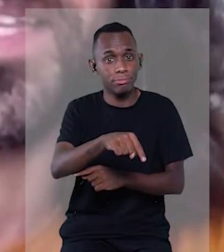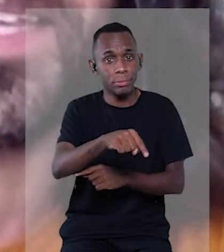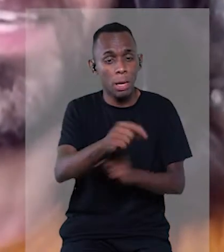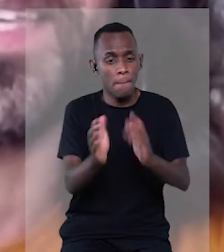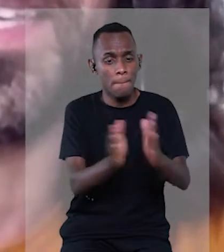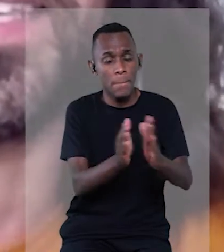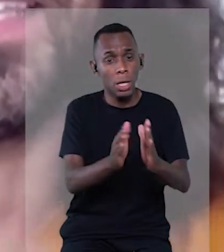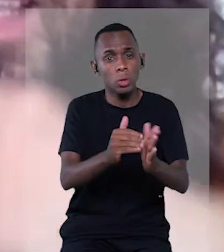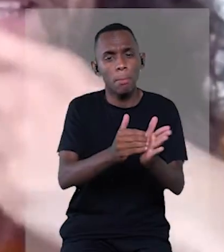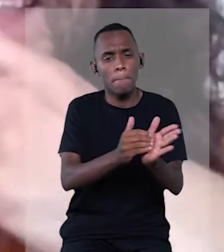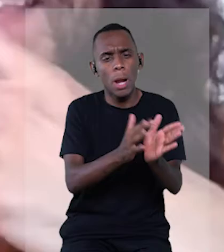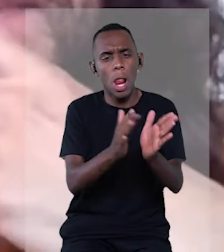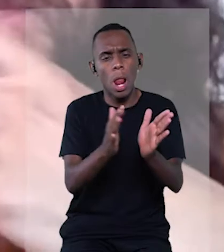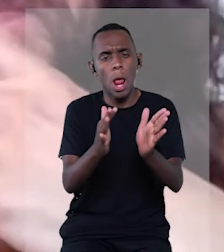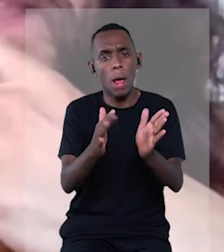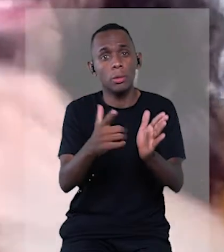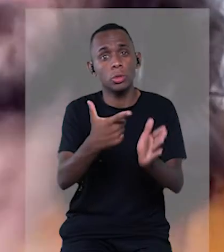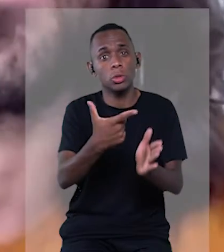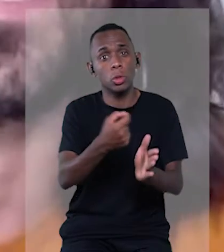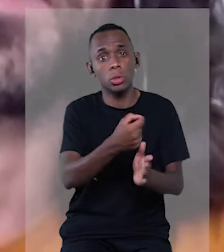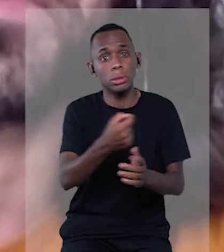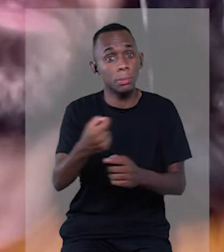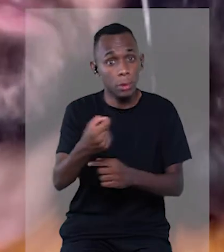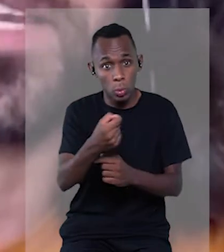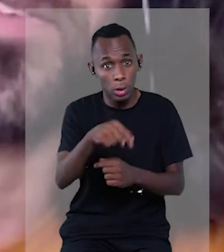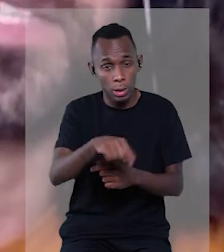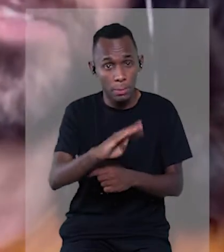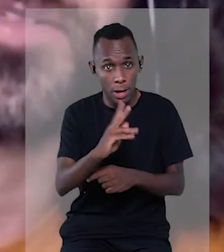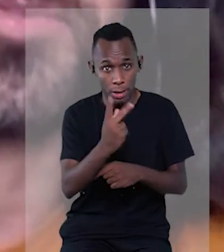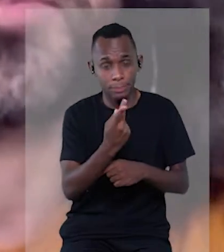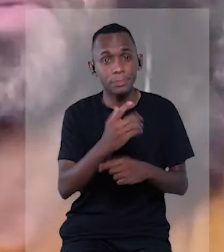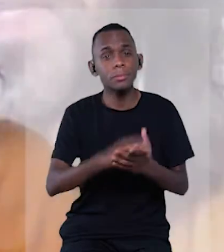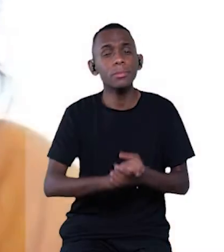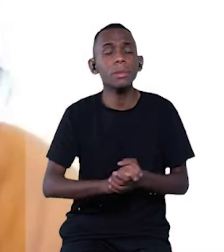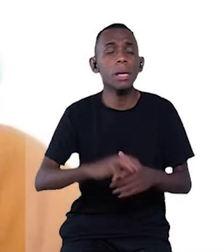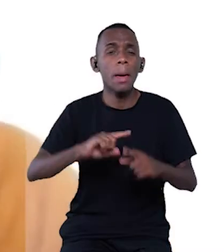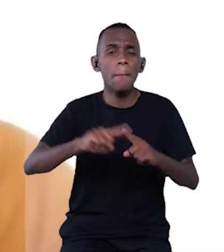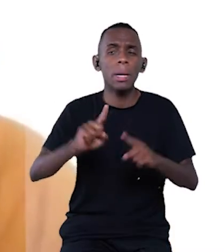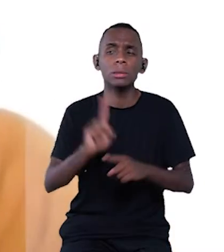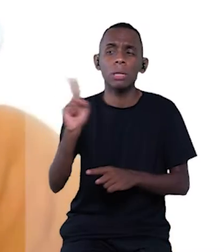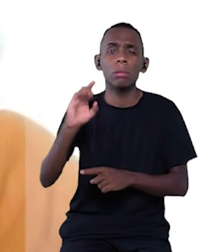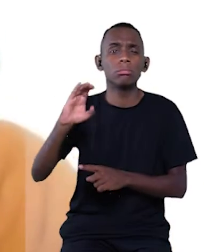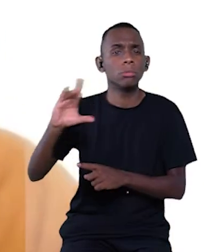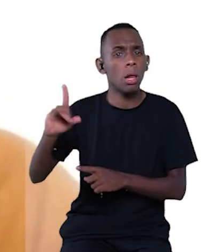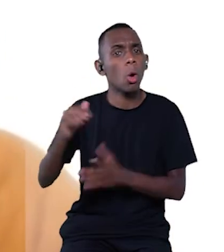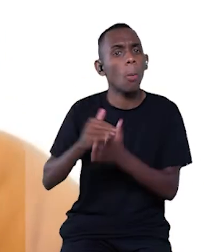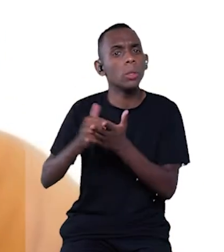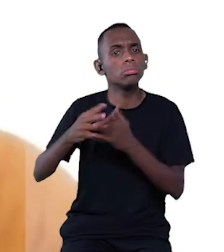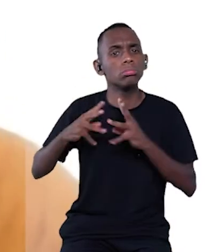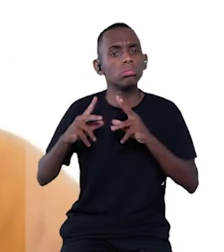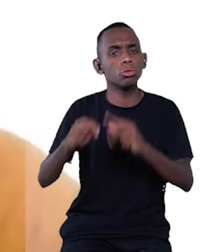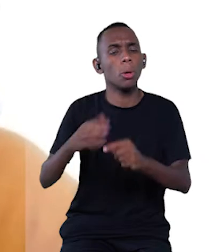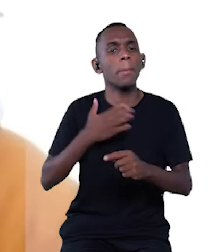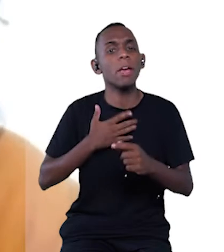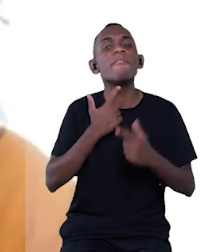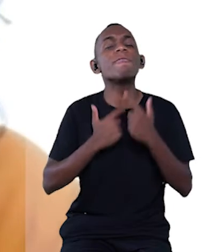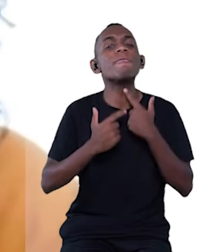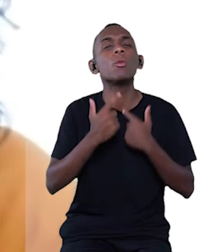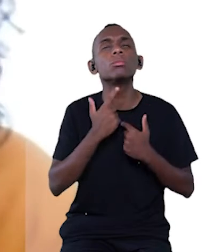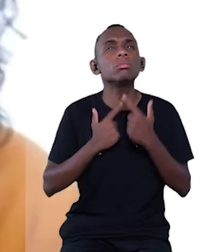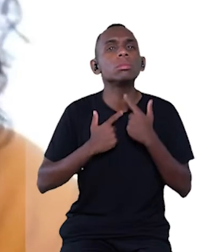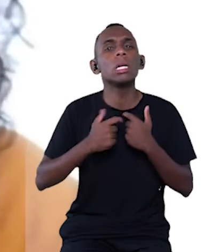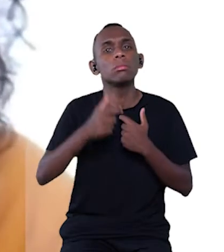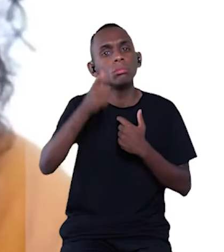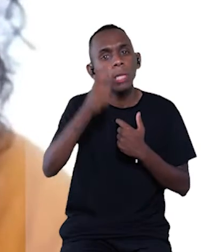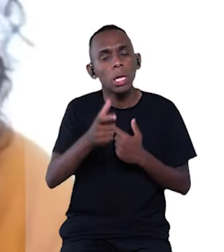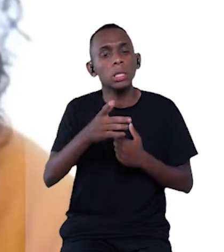2000 e lá em Lafayette, mas foi em Lafayette onde tudo começou, assim, a minha vontade da escrita, o